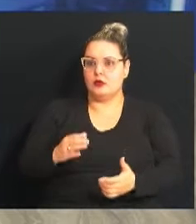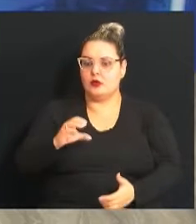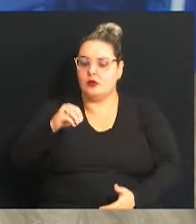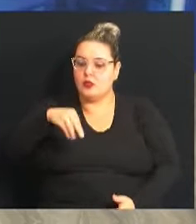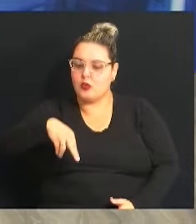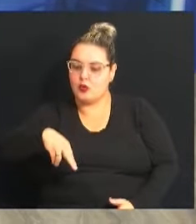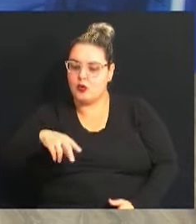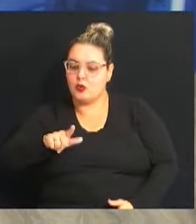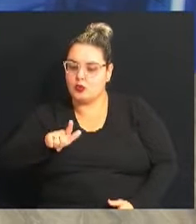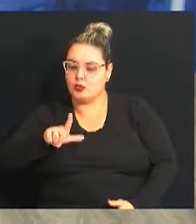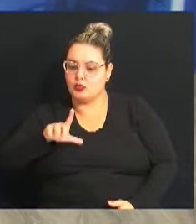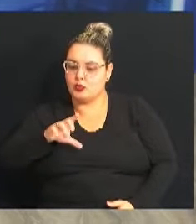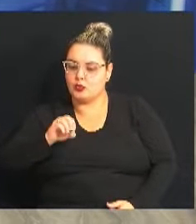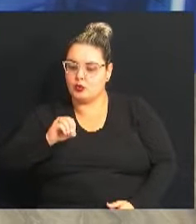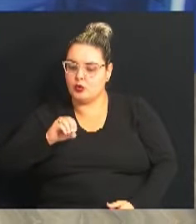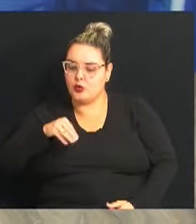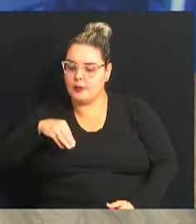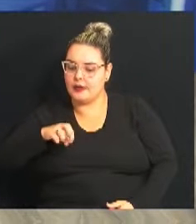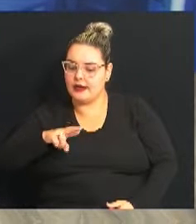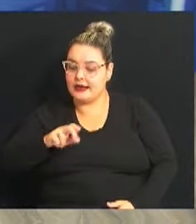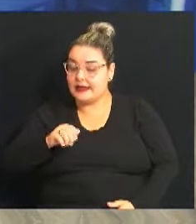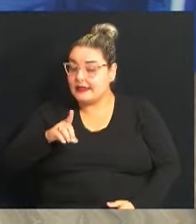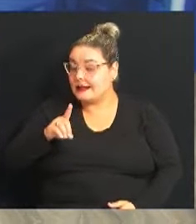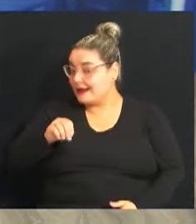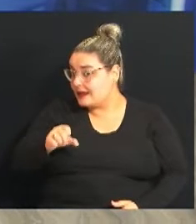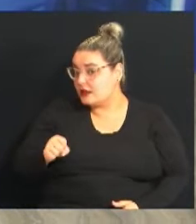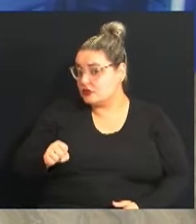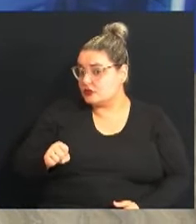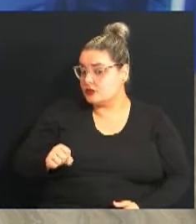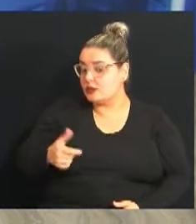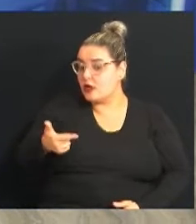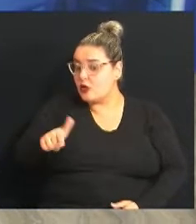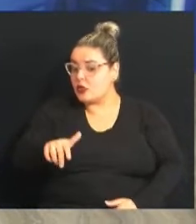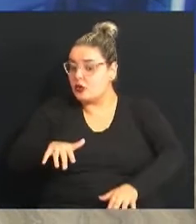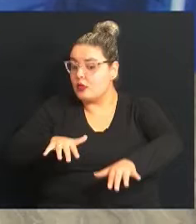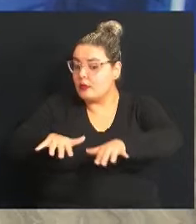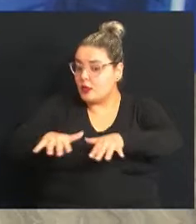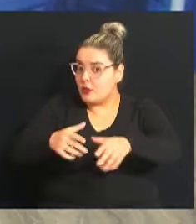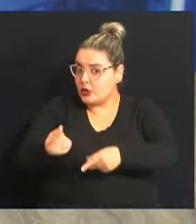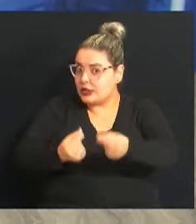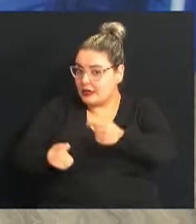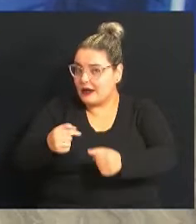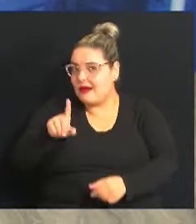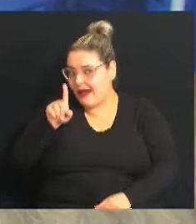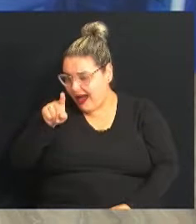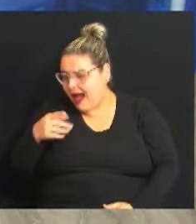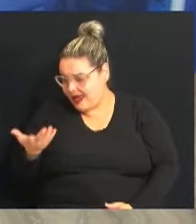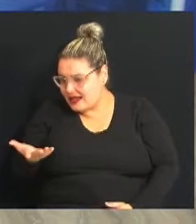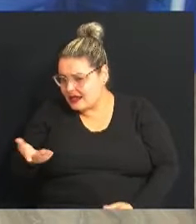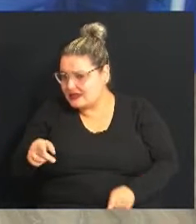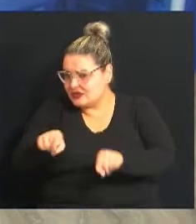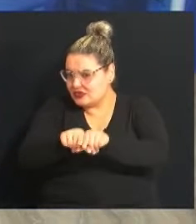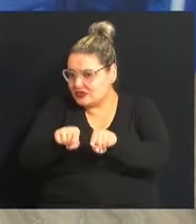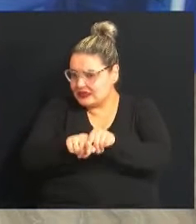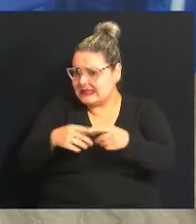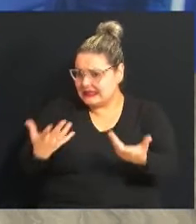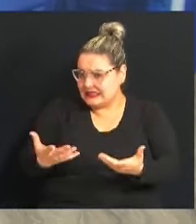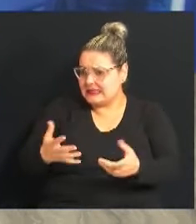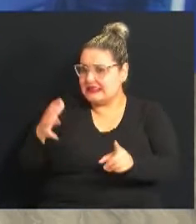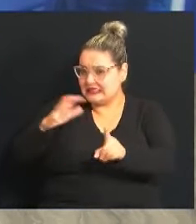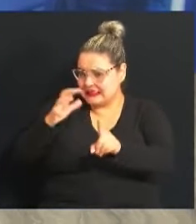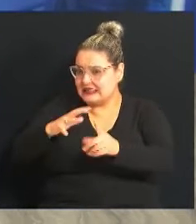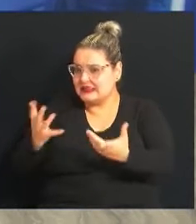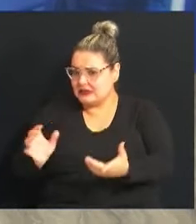para poder manter ali o movimento da economia. Seria mais ou menos isso também, essa influência para que o